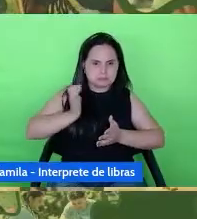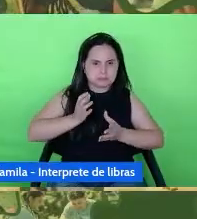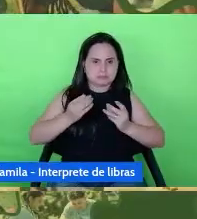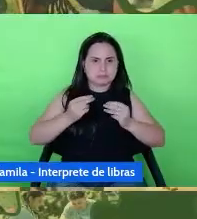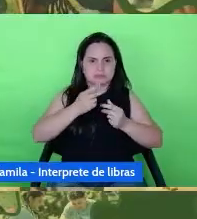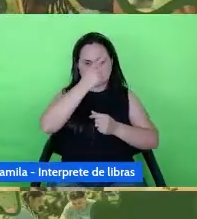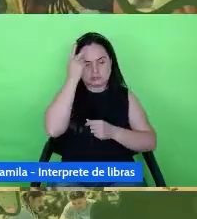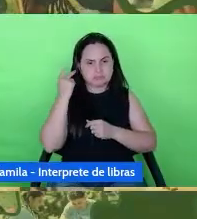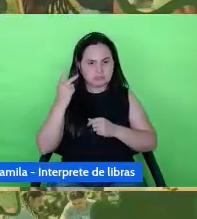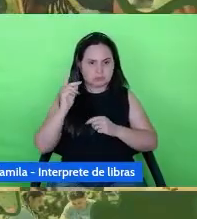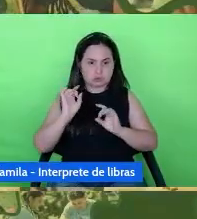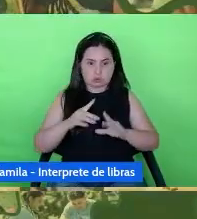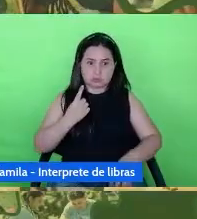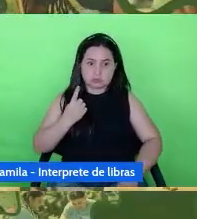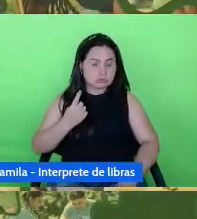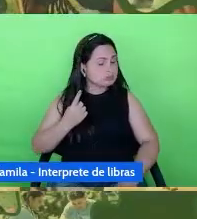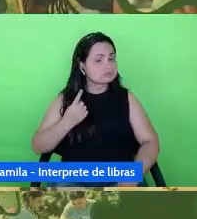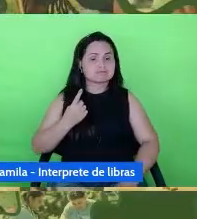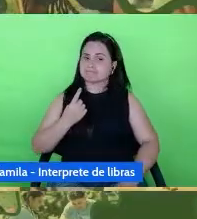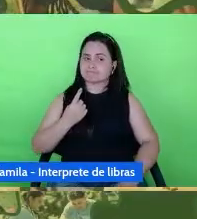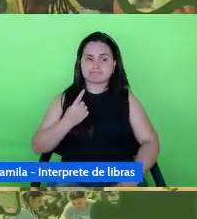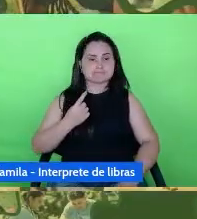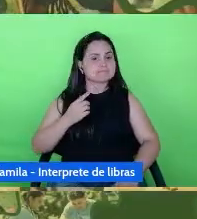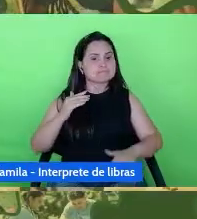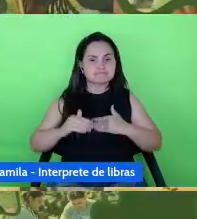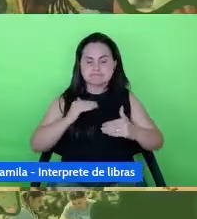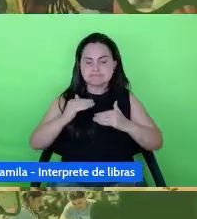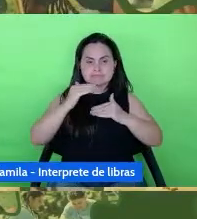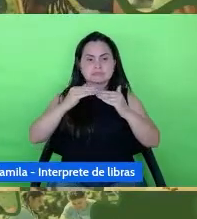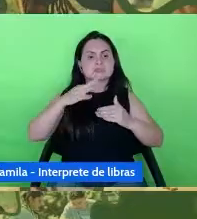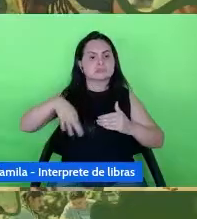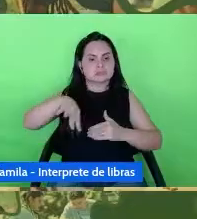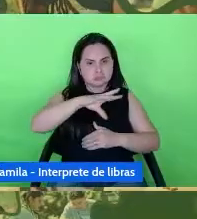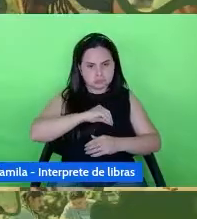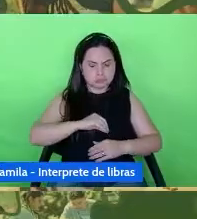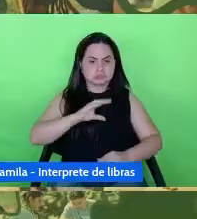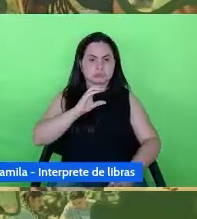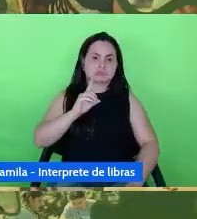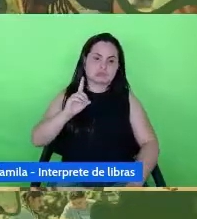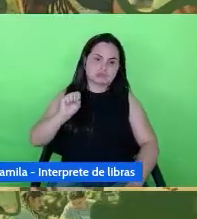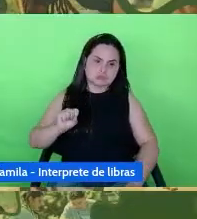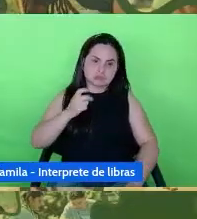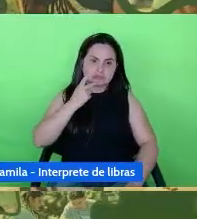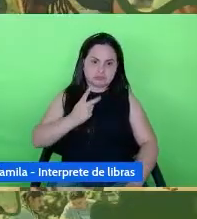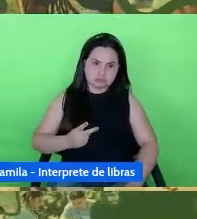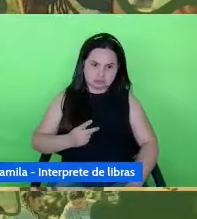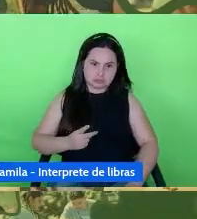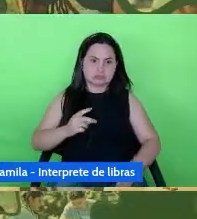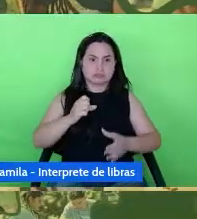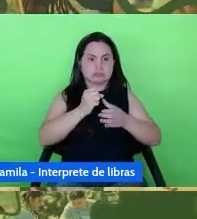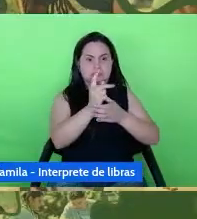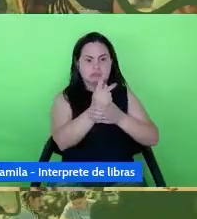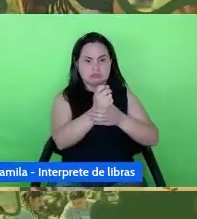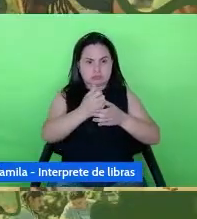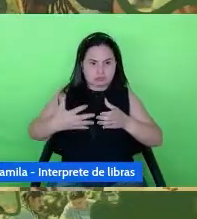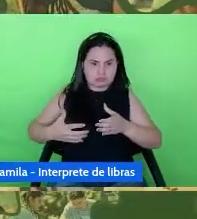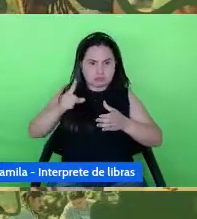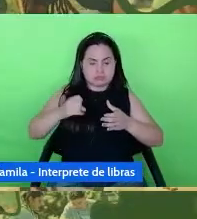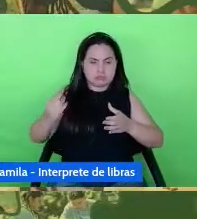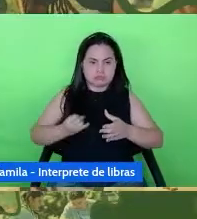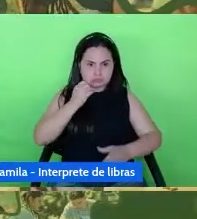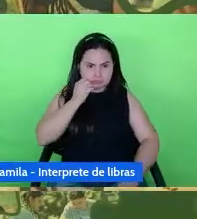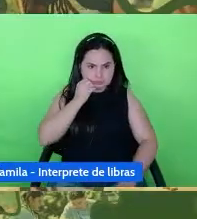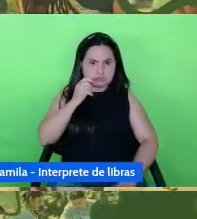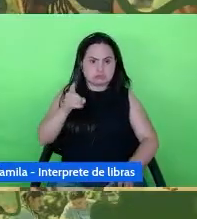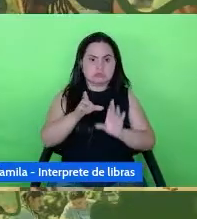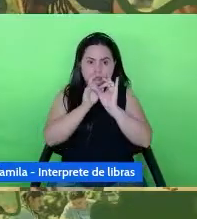pessoas, não só para uns, e por prosperidade para todo mundo. Os ODS falam disso. O Hackathon é essa oportunidade de você deixar a